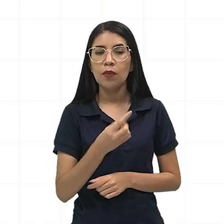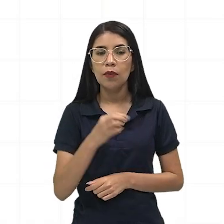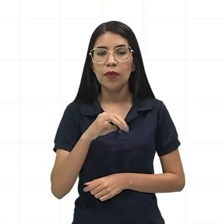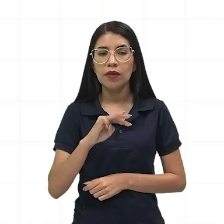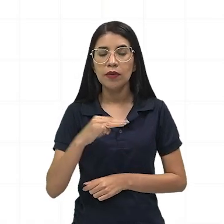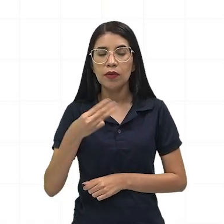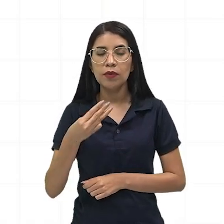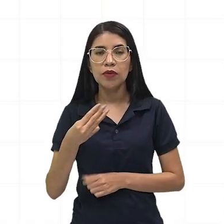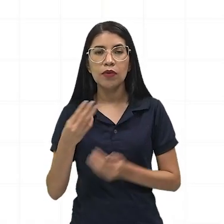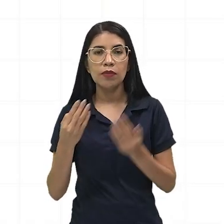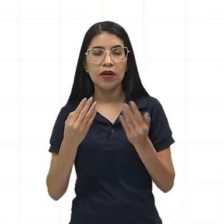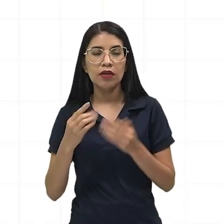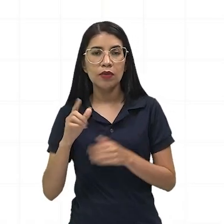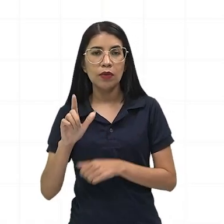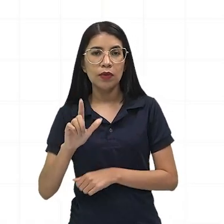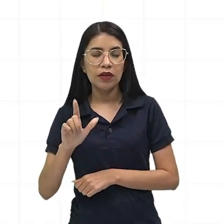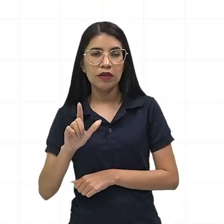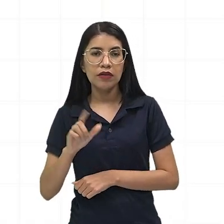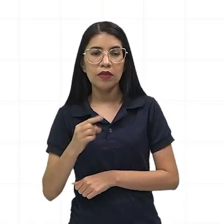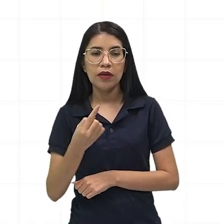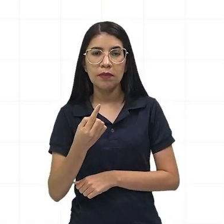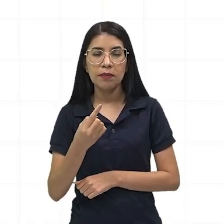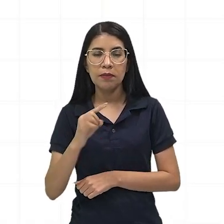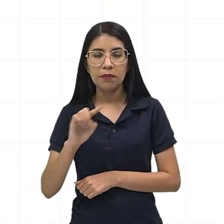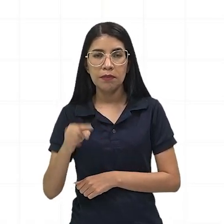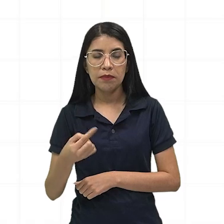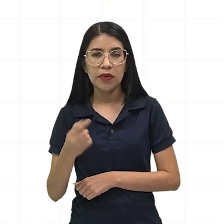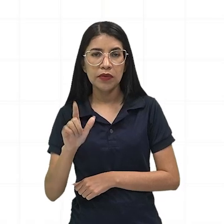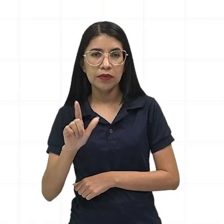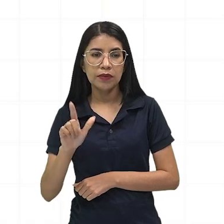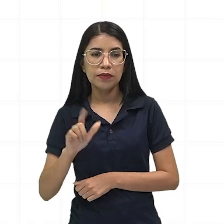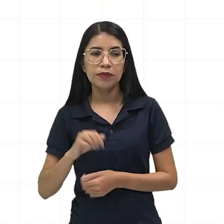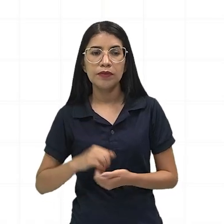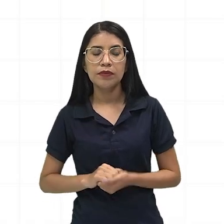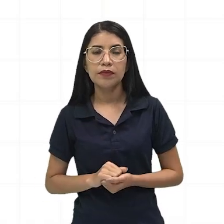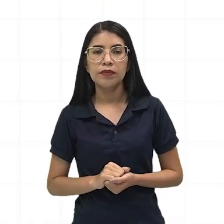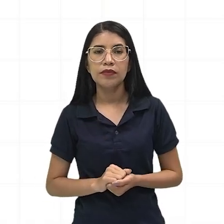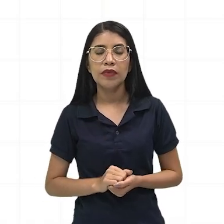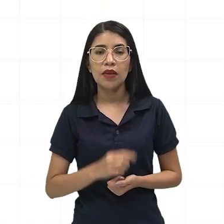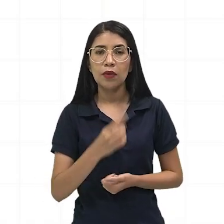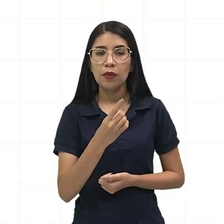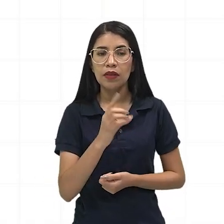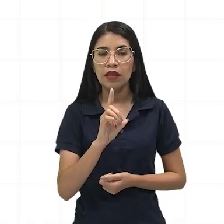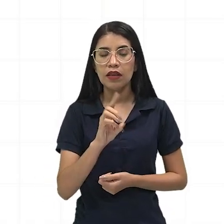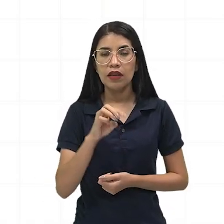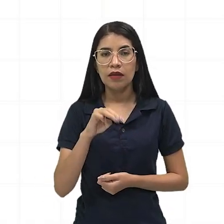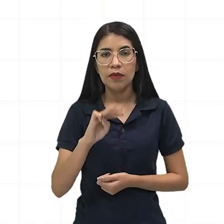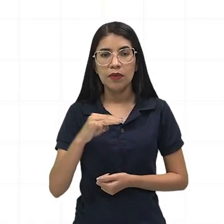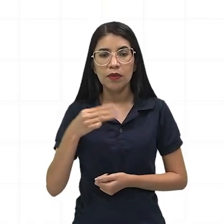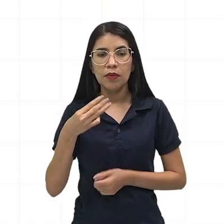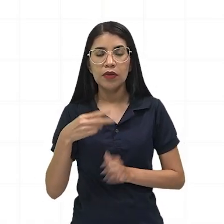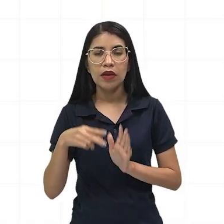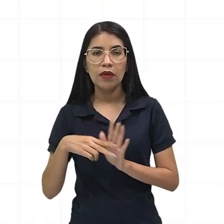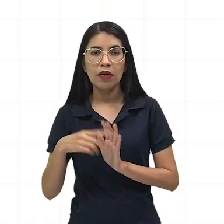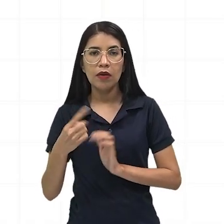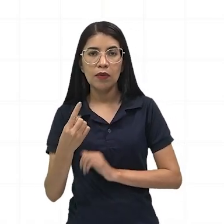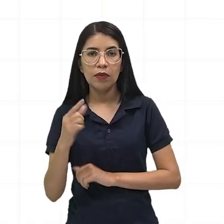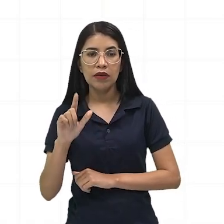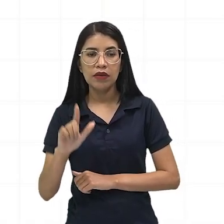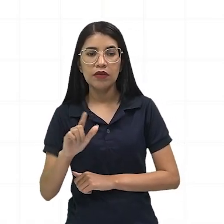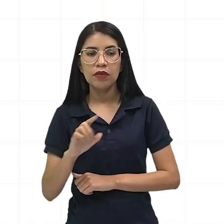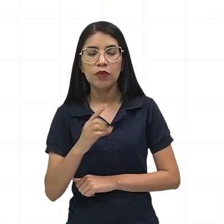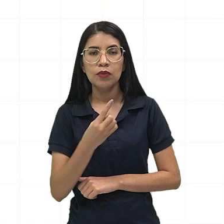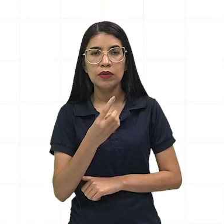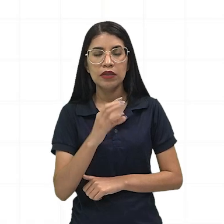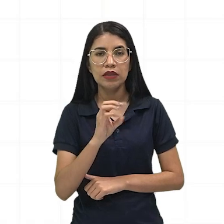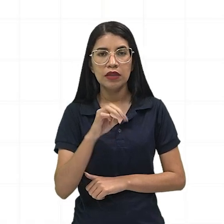litro? 1 metro cúbico, 1000 litros. 1 decímetro cúbico, 1 litro. 1